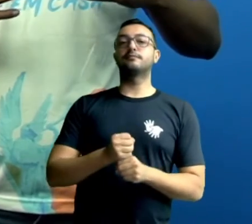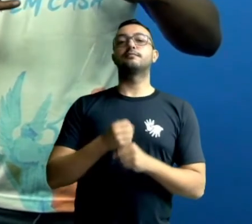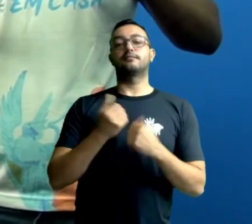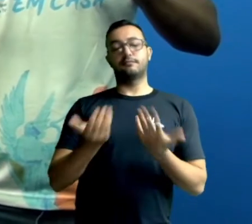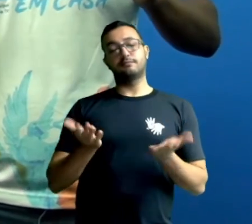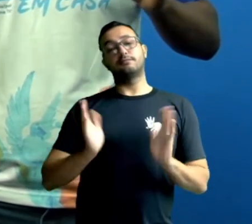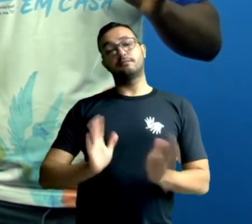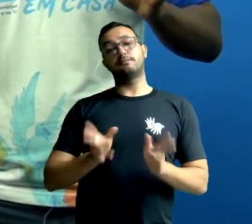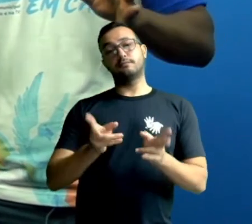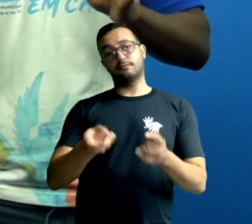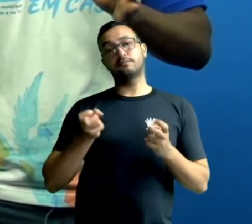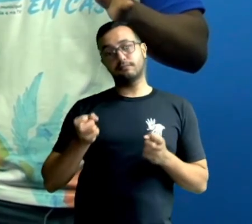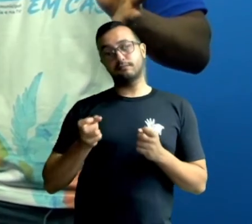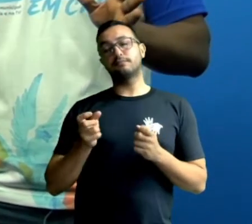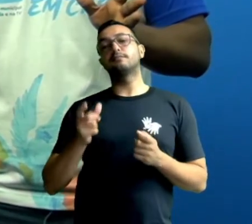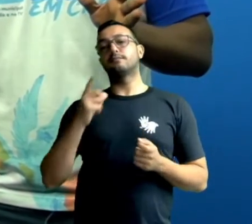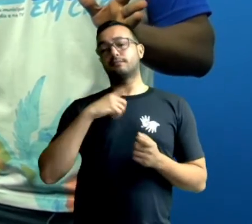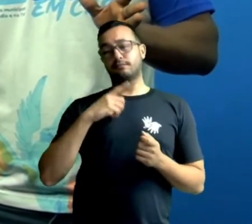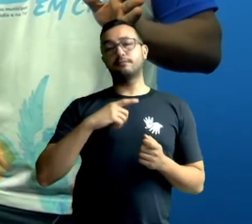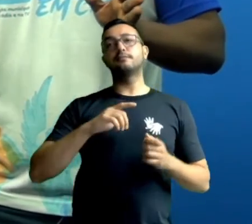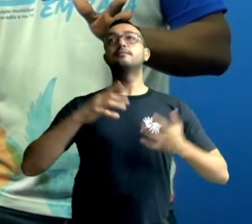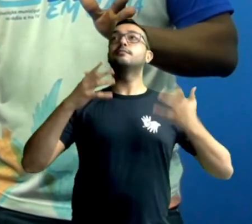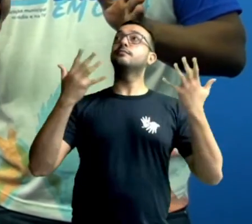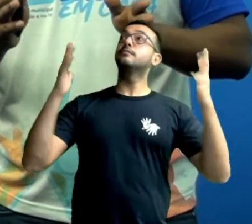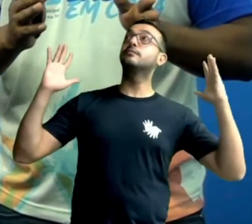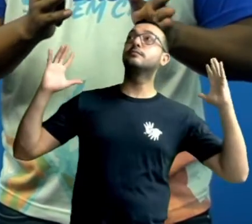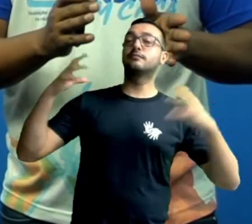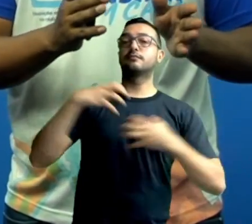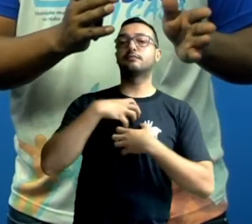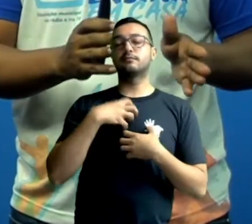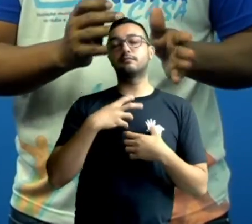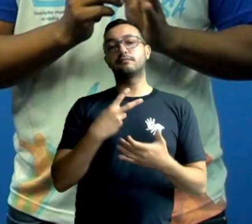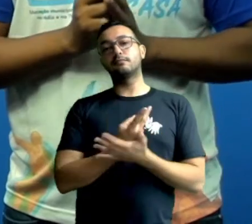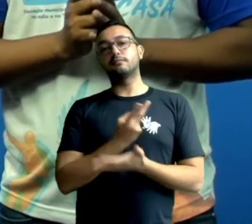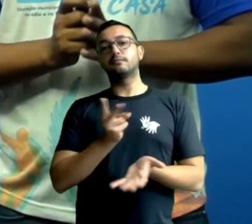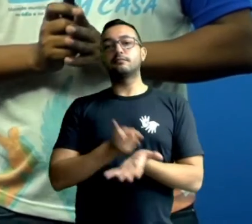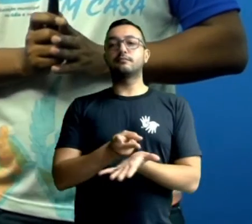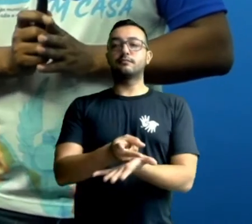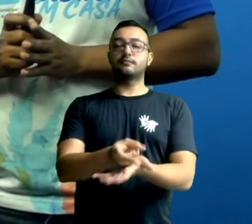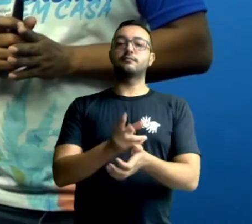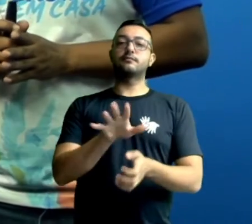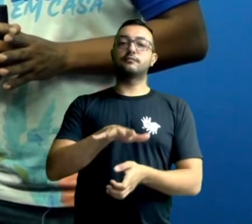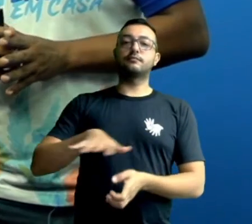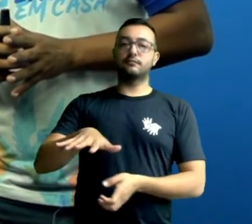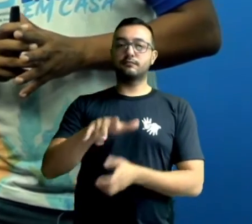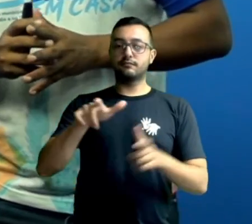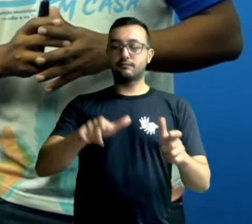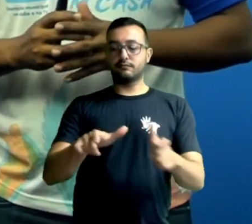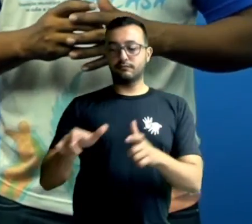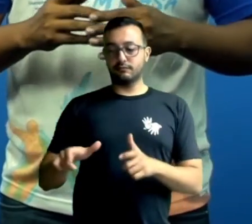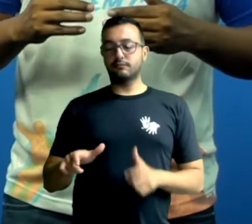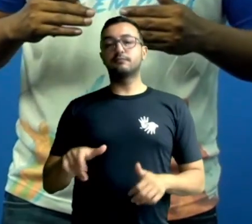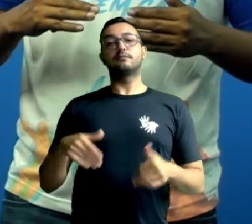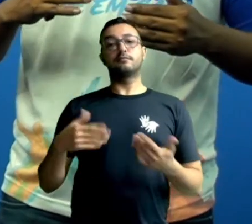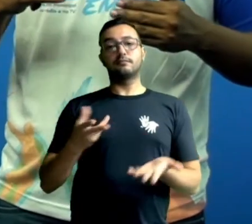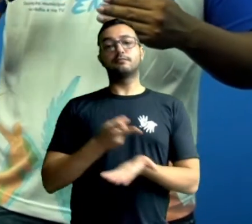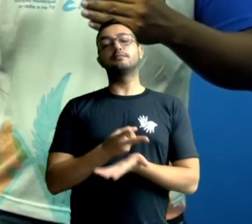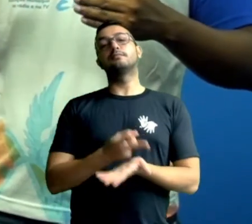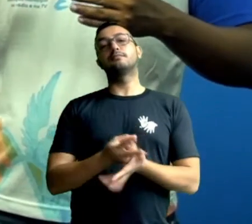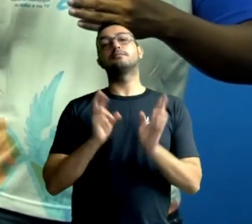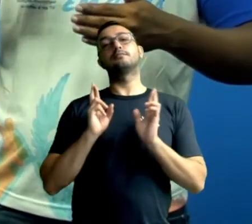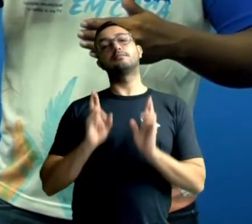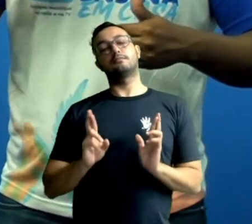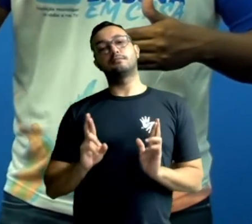é previsto, devido às condições climáticas, que aquela doença ocorra sempre naquela região. Então, é sempre